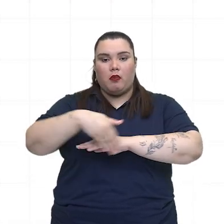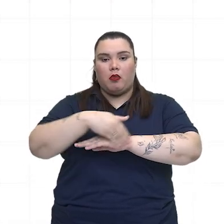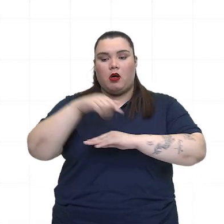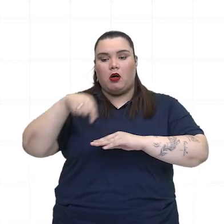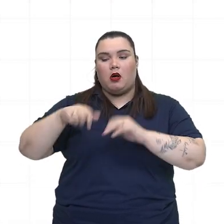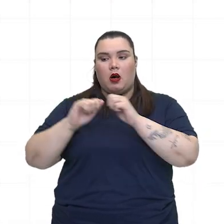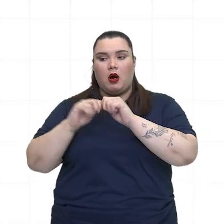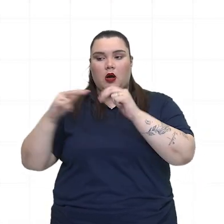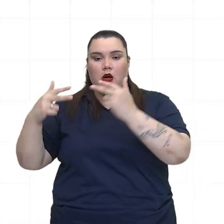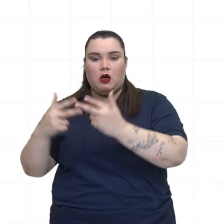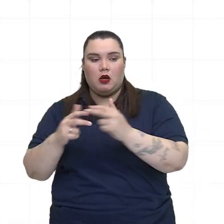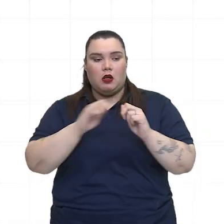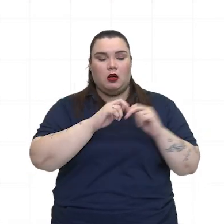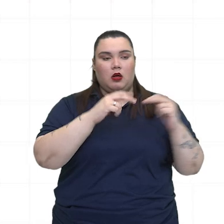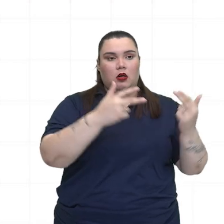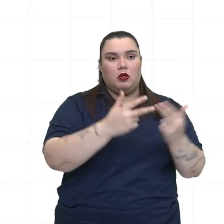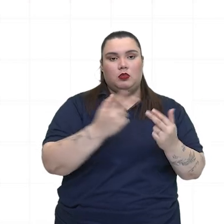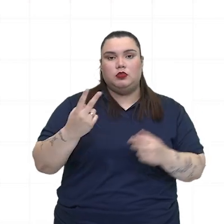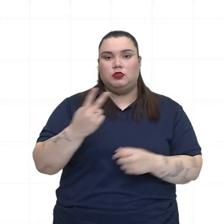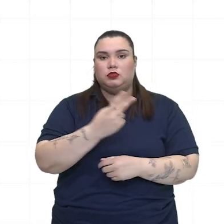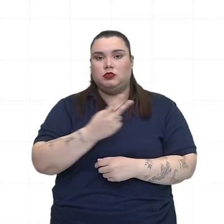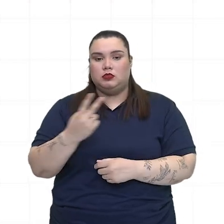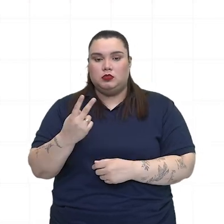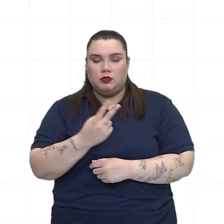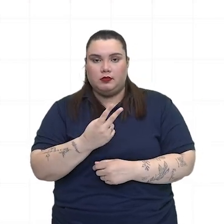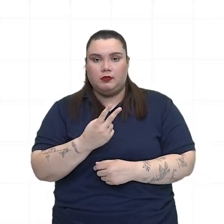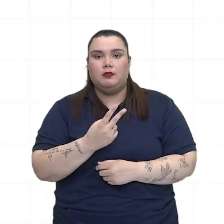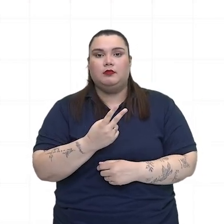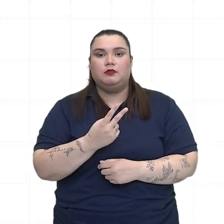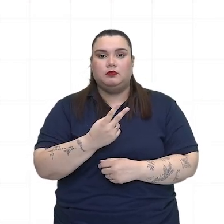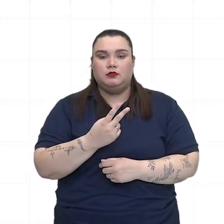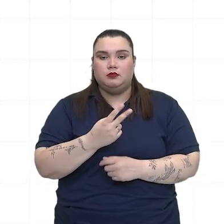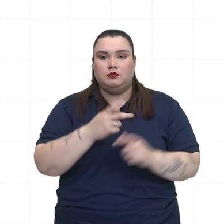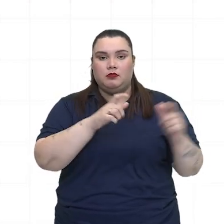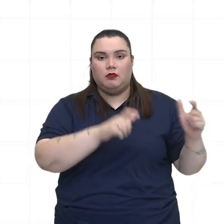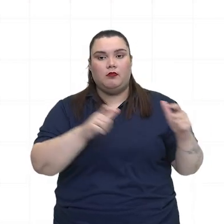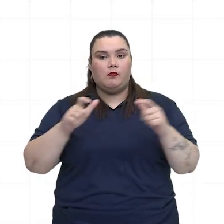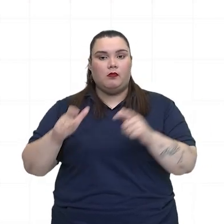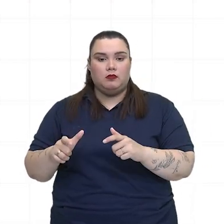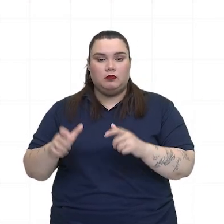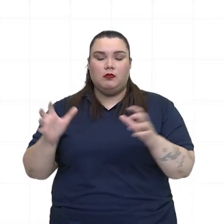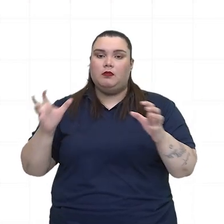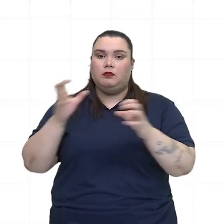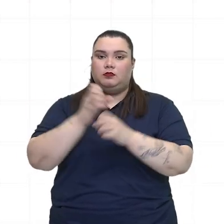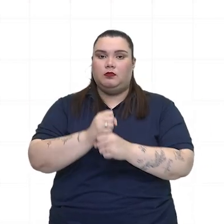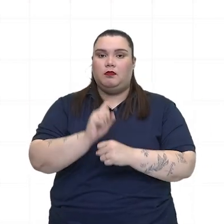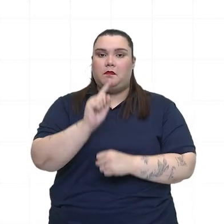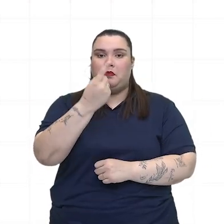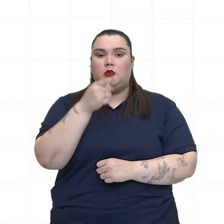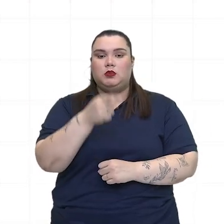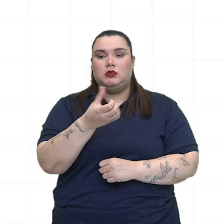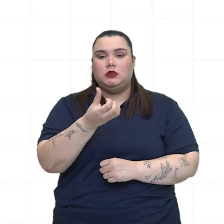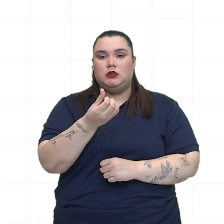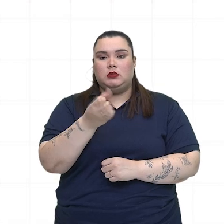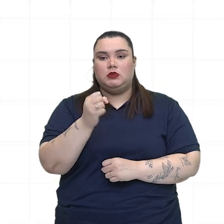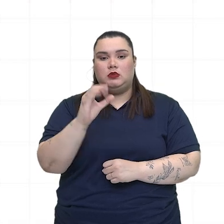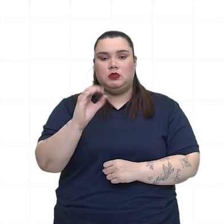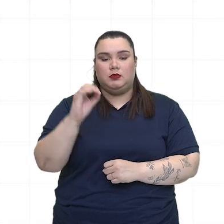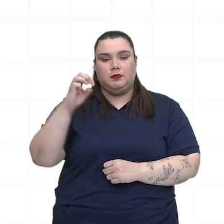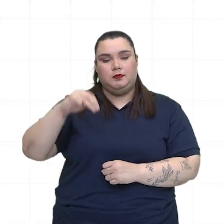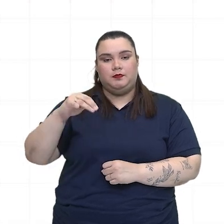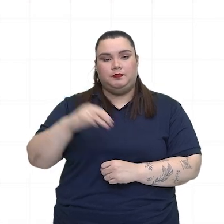a Arena da Amazônia e a quadra poliesportiva Amadeu Teixeira? 1.680